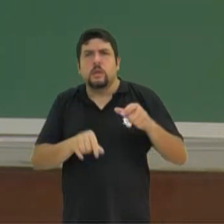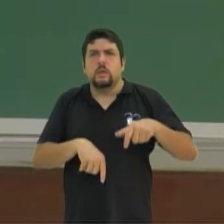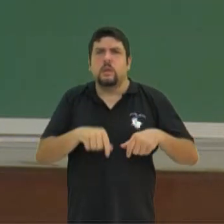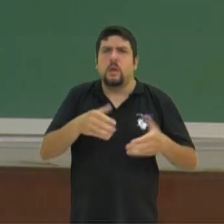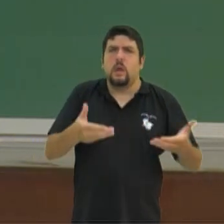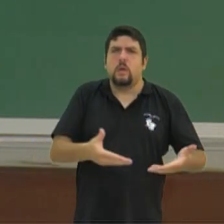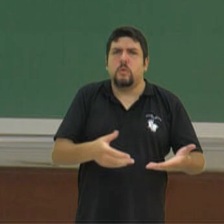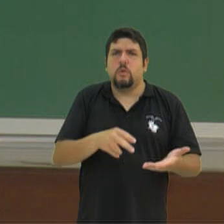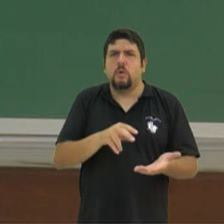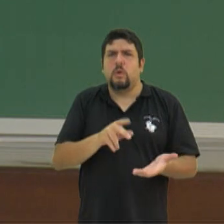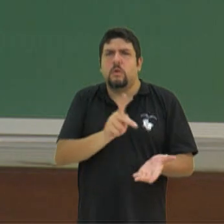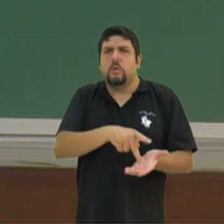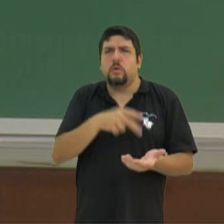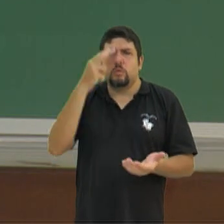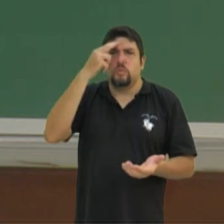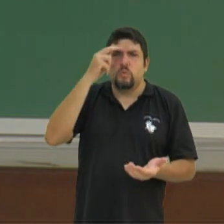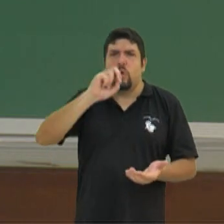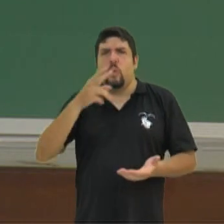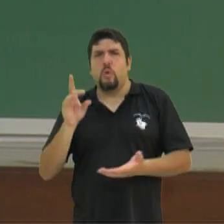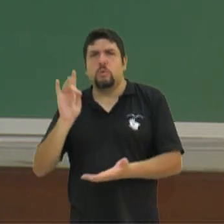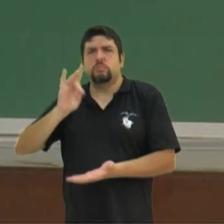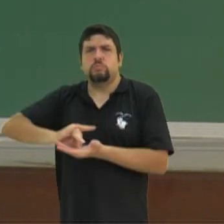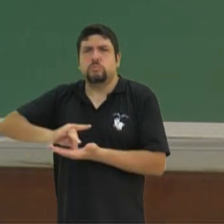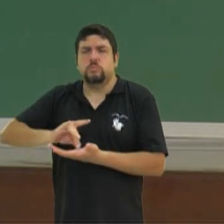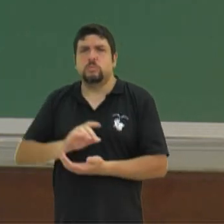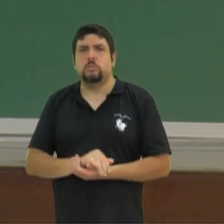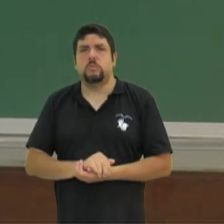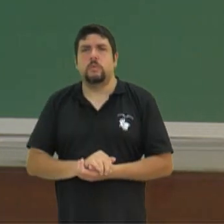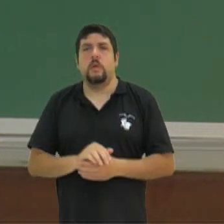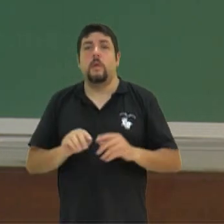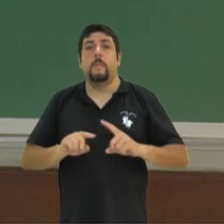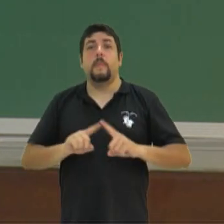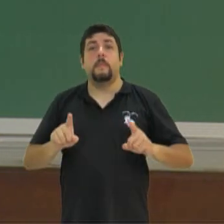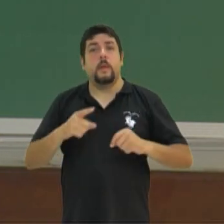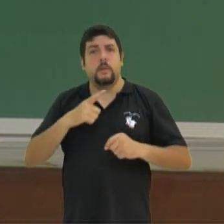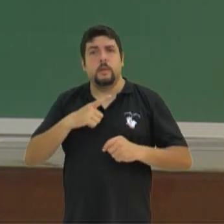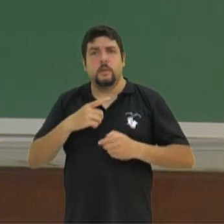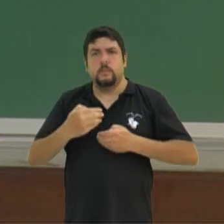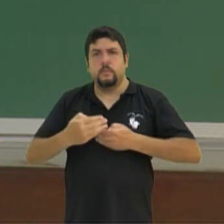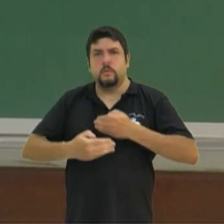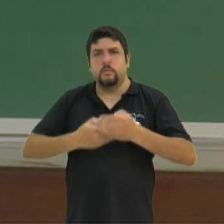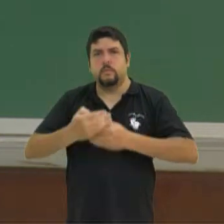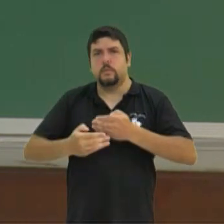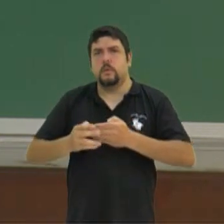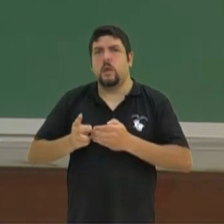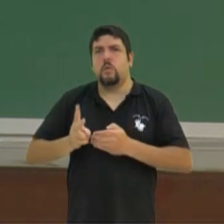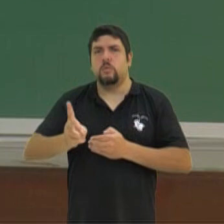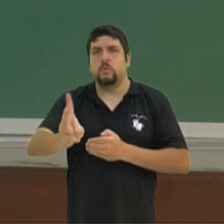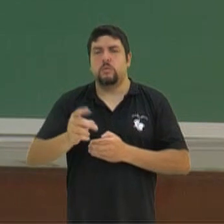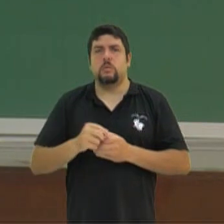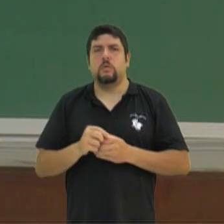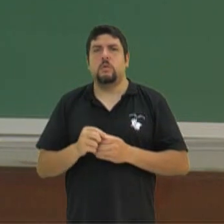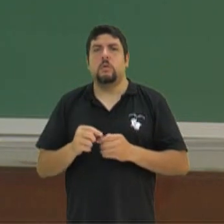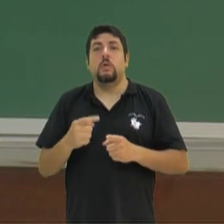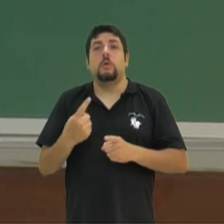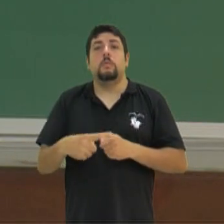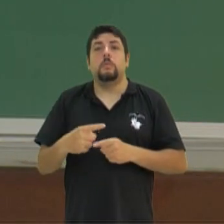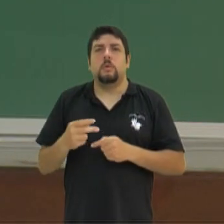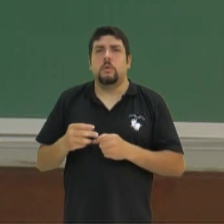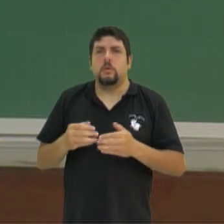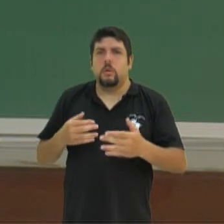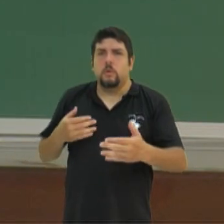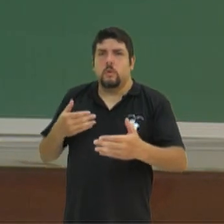se é realidade. Porém, a gente tem aí a continuidade, né? Então, porque eu sei que eu continuo,